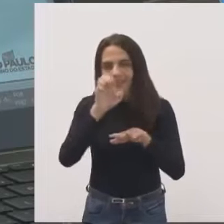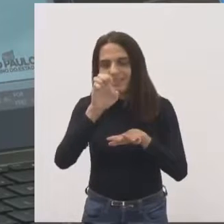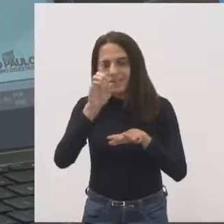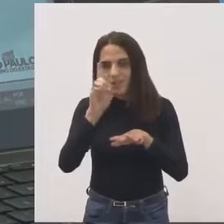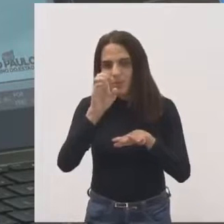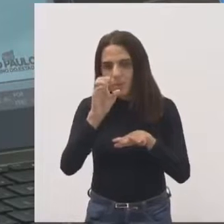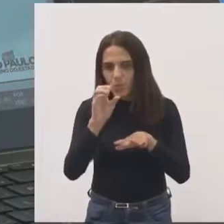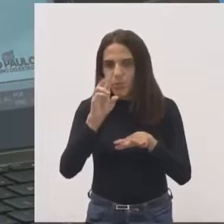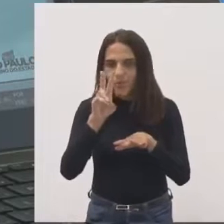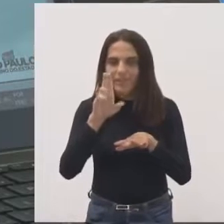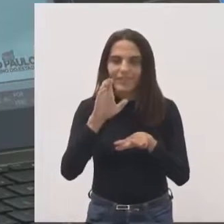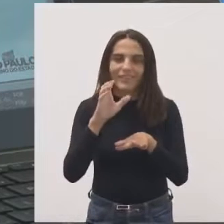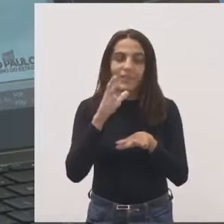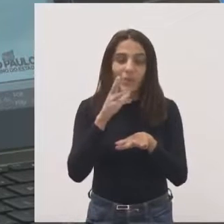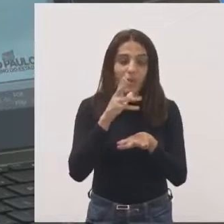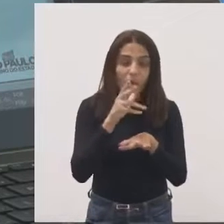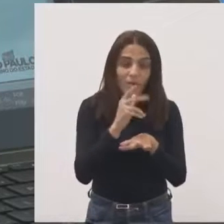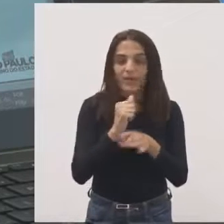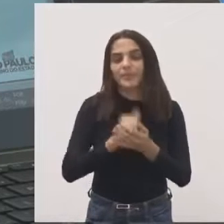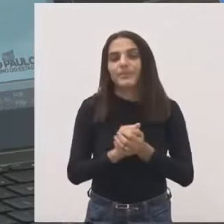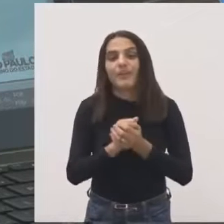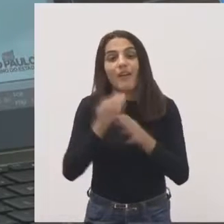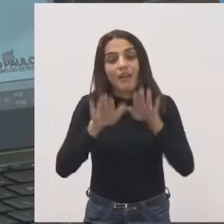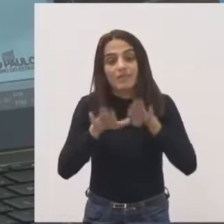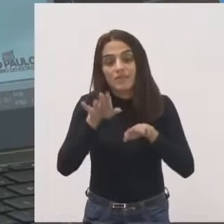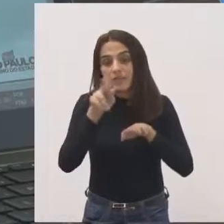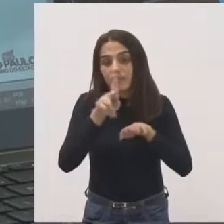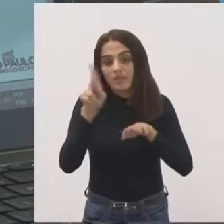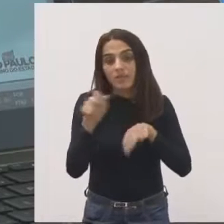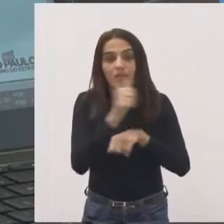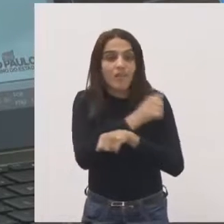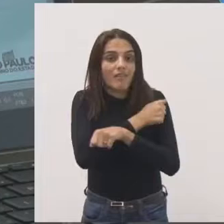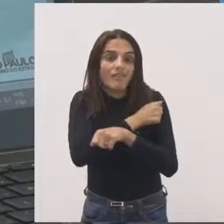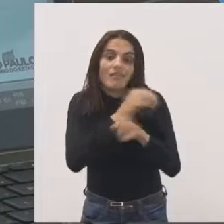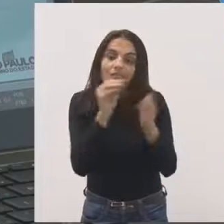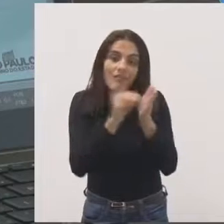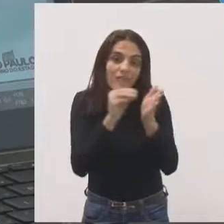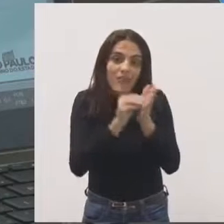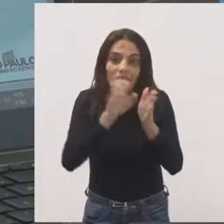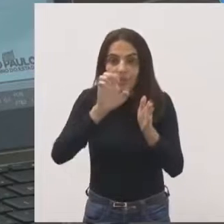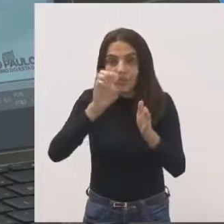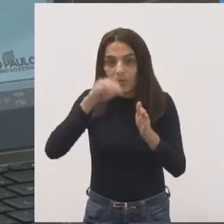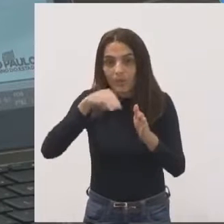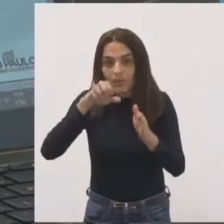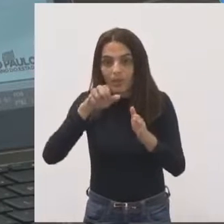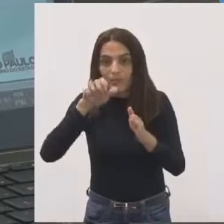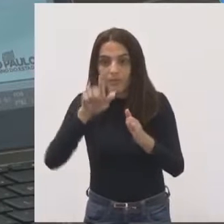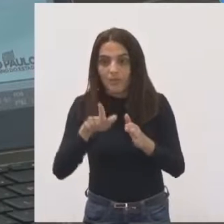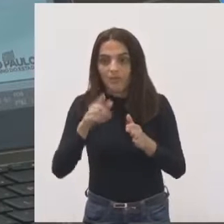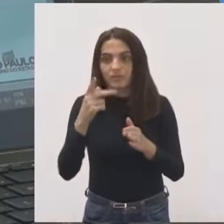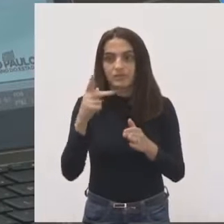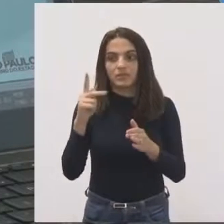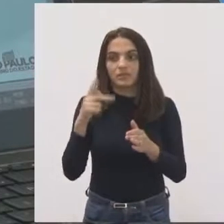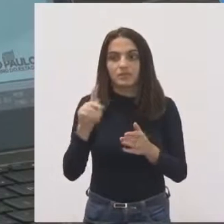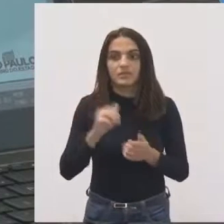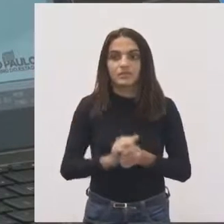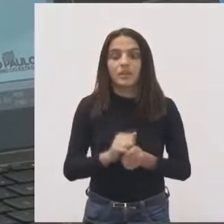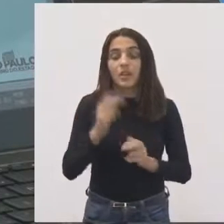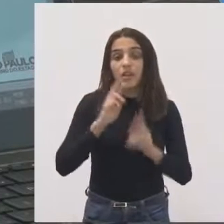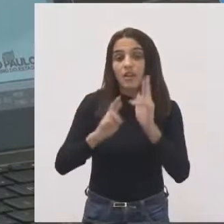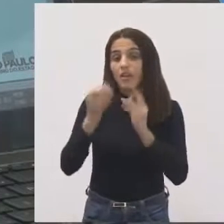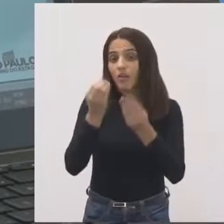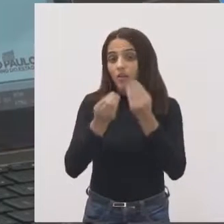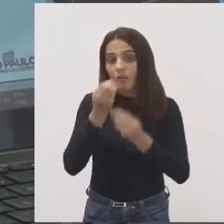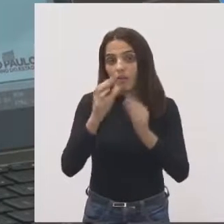grande, então às vezes o professor, o aluno mesmo fica com falta no e-mail deles. E aí como que resolve isso? A escola tem que